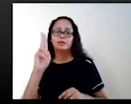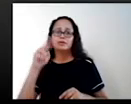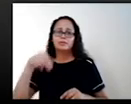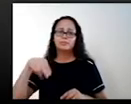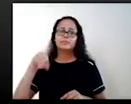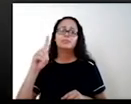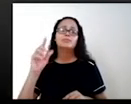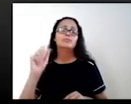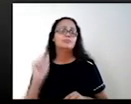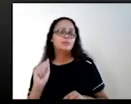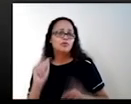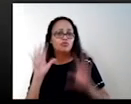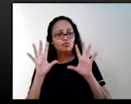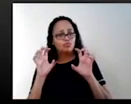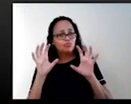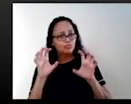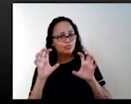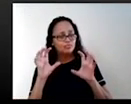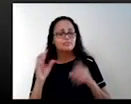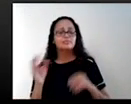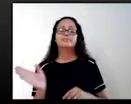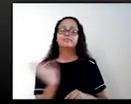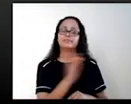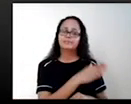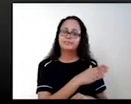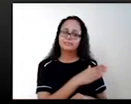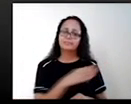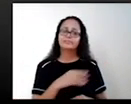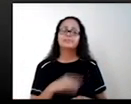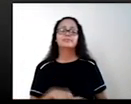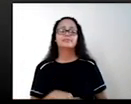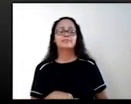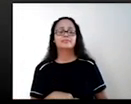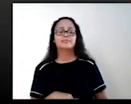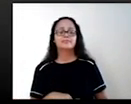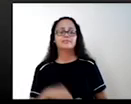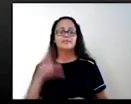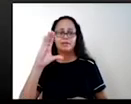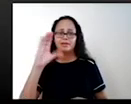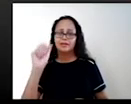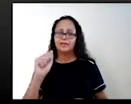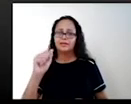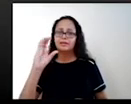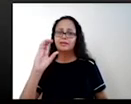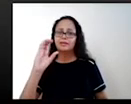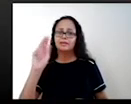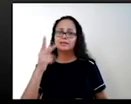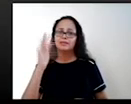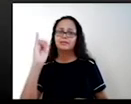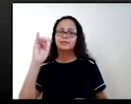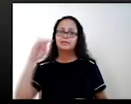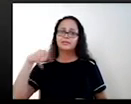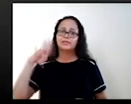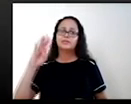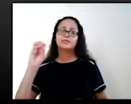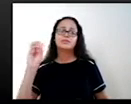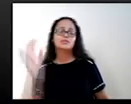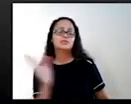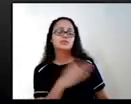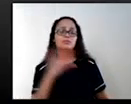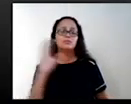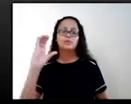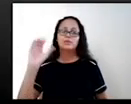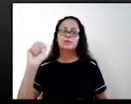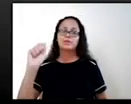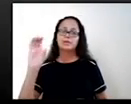né, é bunda mole, no sentido de uma expressão ele é mole, né, não dá conta de fazer alguma coisa, cachimbo, caçula, que é o irmão mais